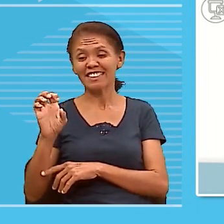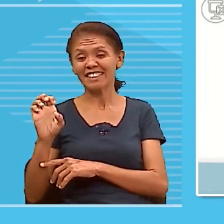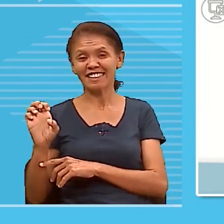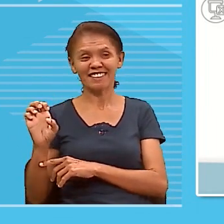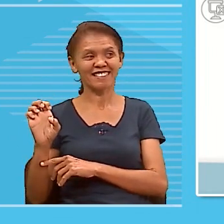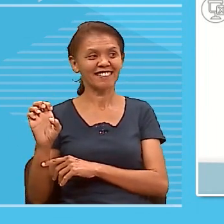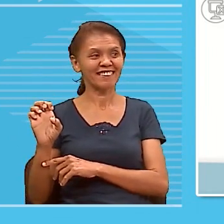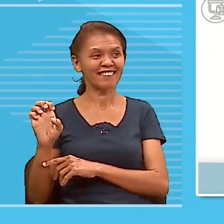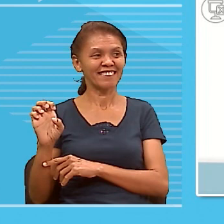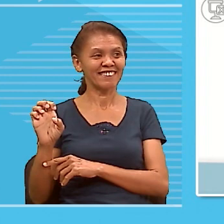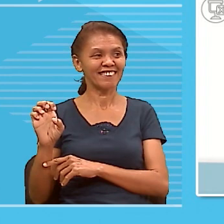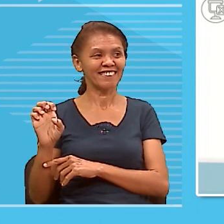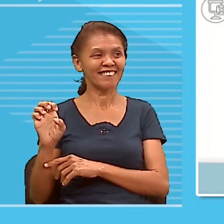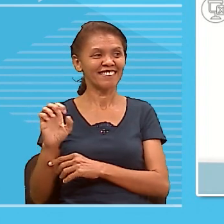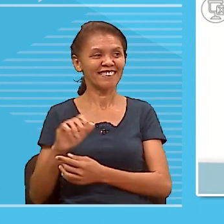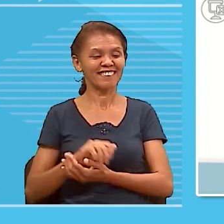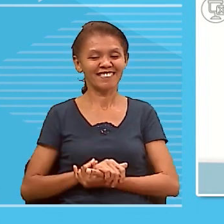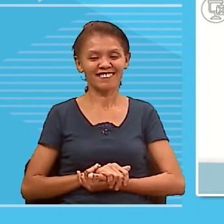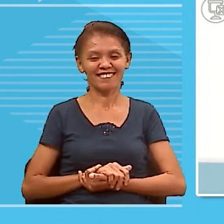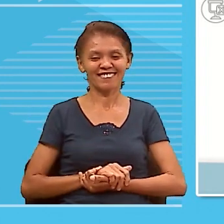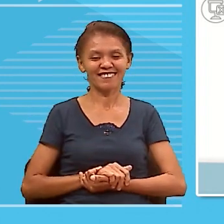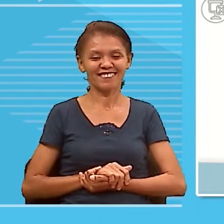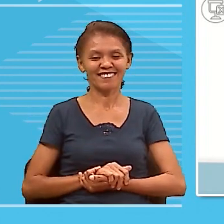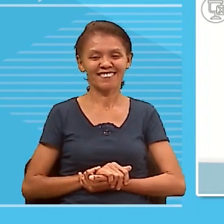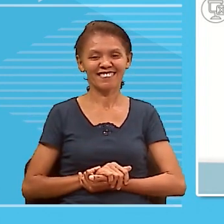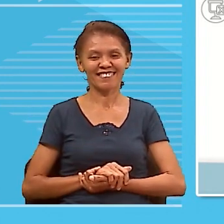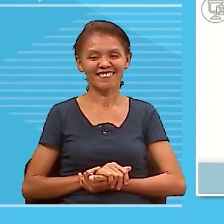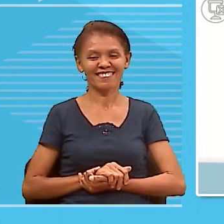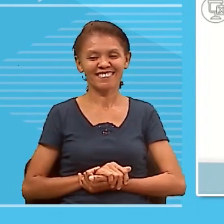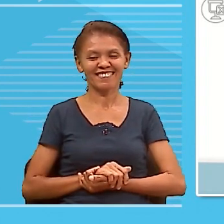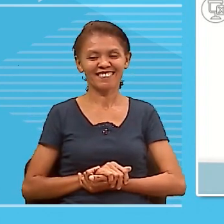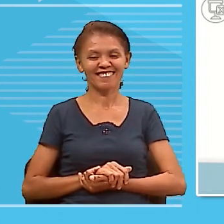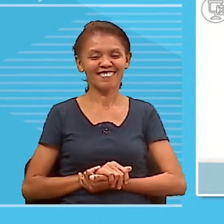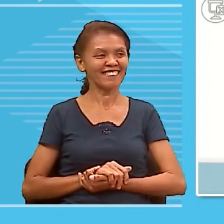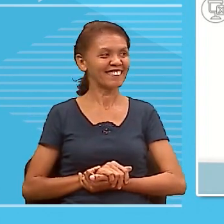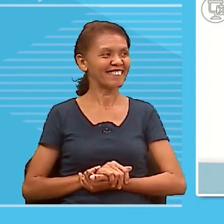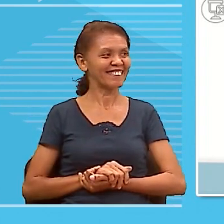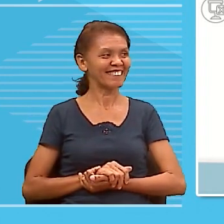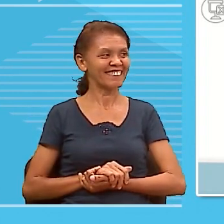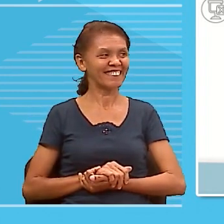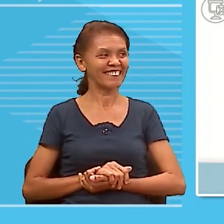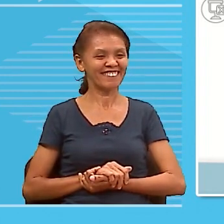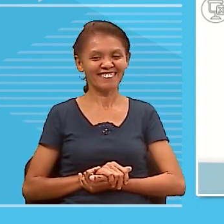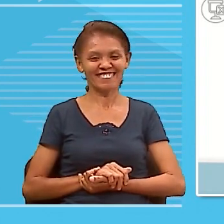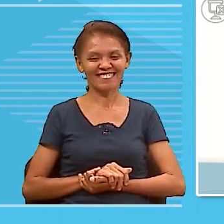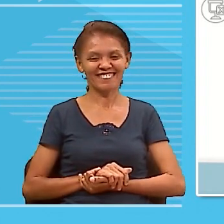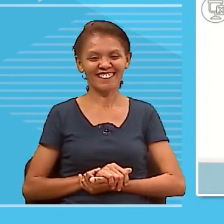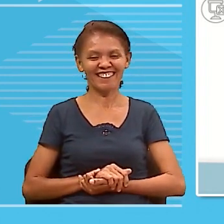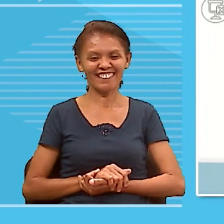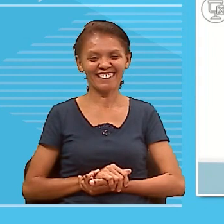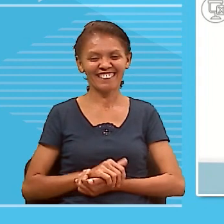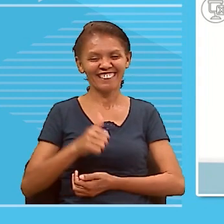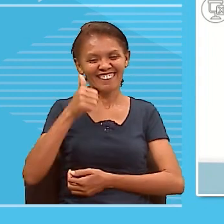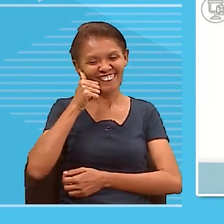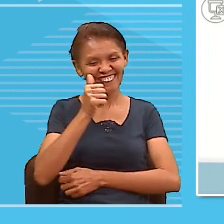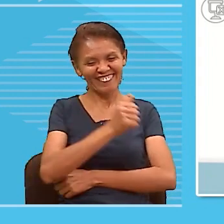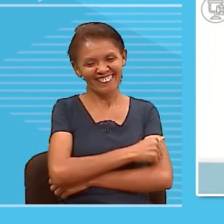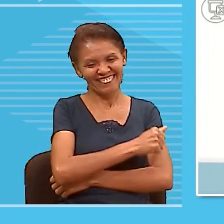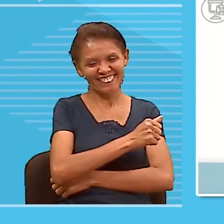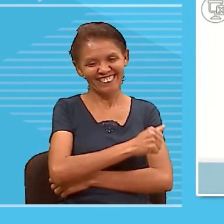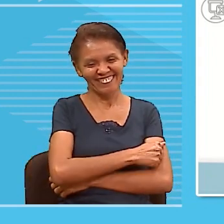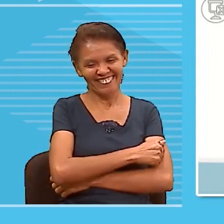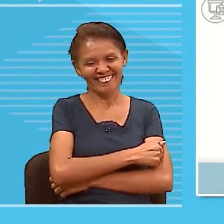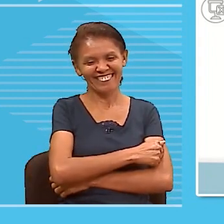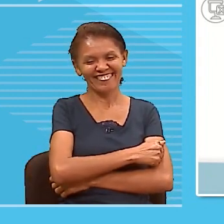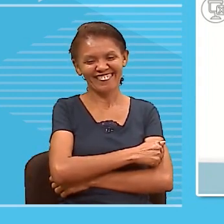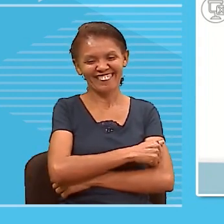aí perfeito Até que enfim acertei É isso aí